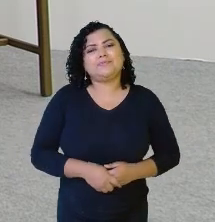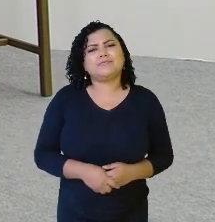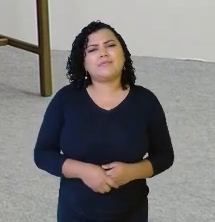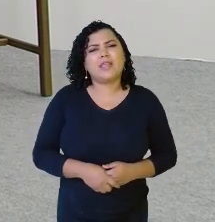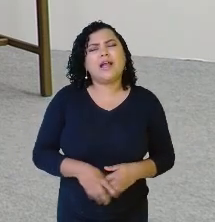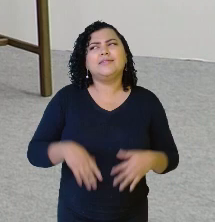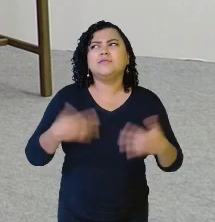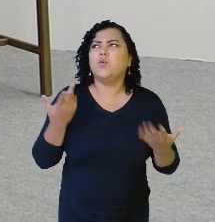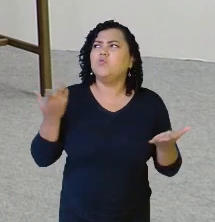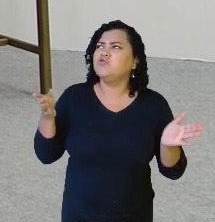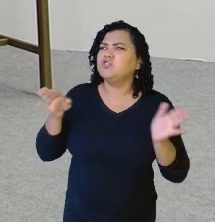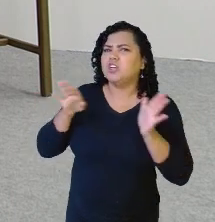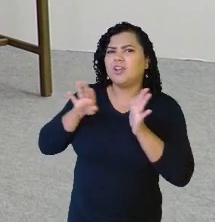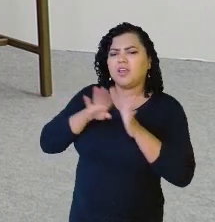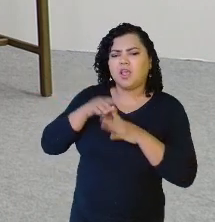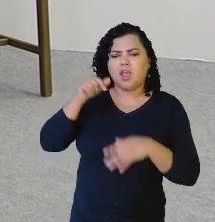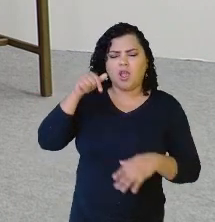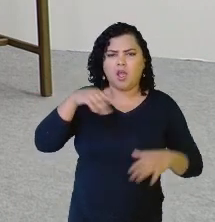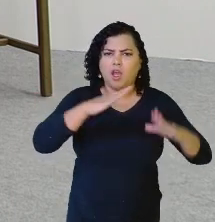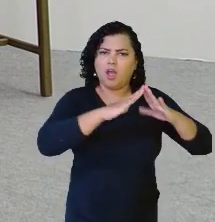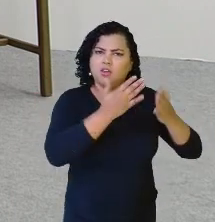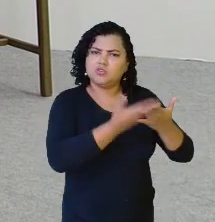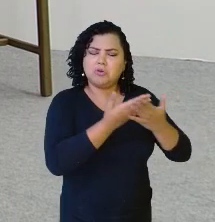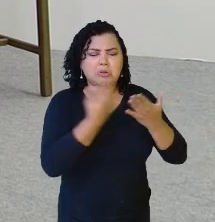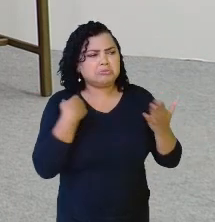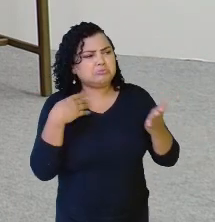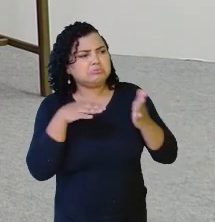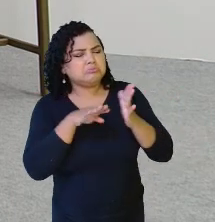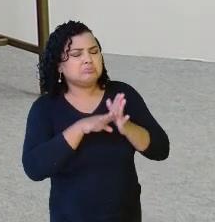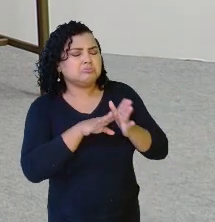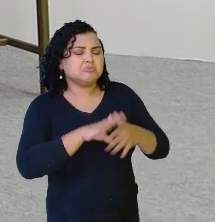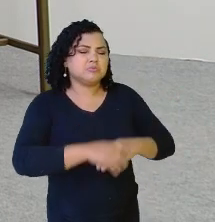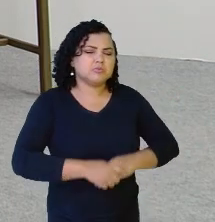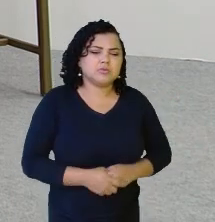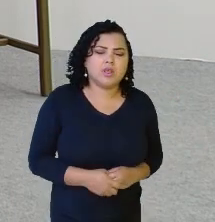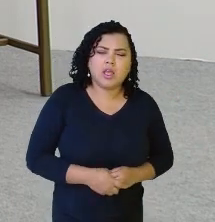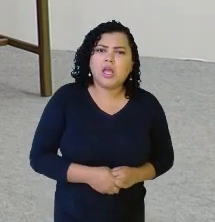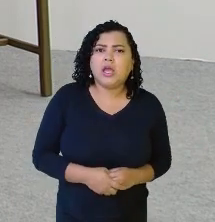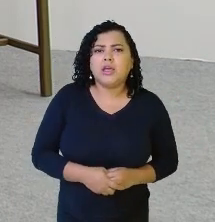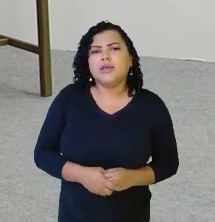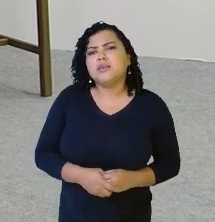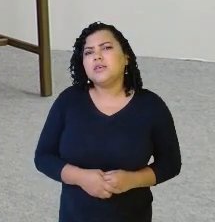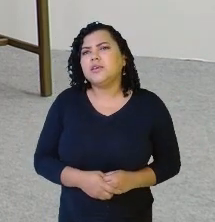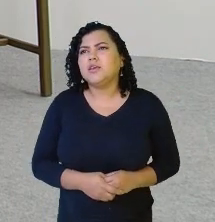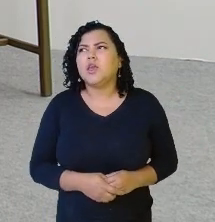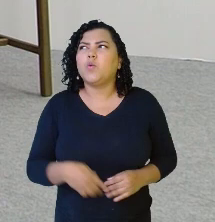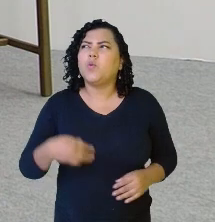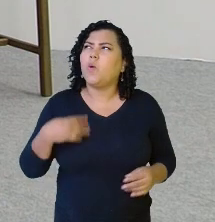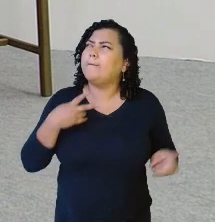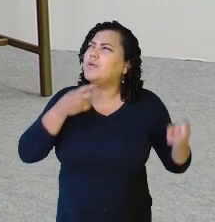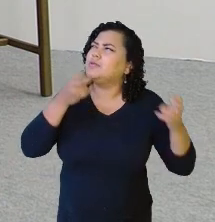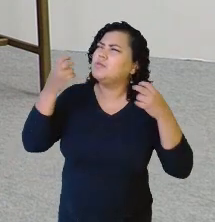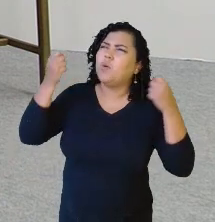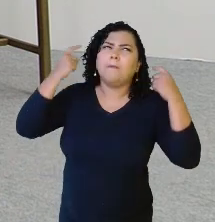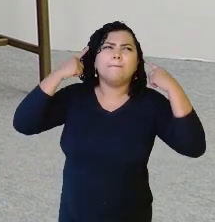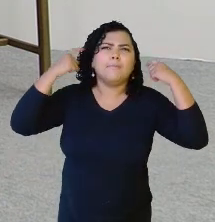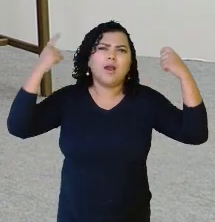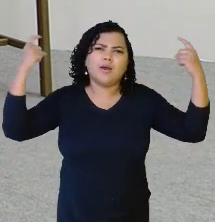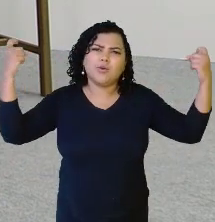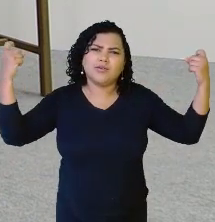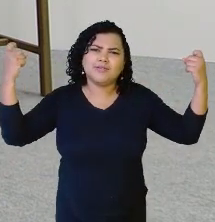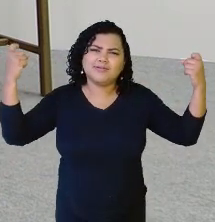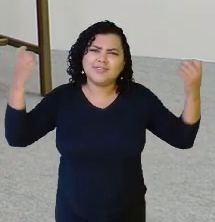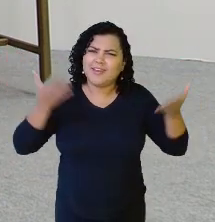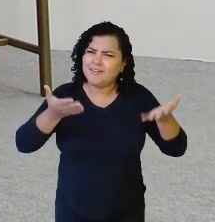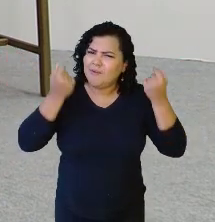estava chegando aqui na escola para aulas digitais e, assim, eu ouvi um barulhão danado. Vamos